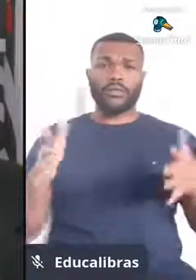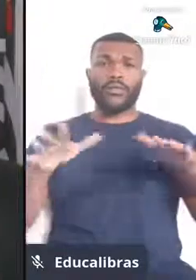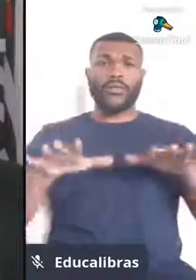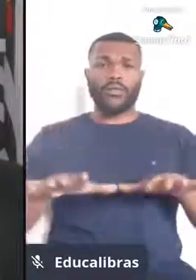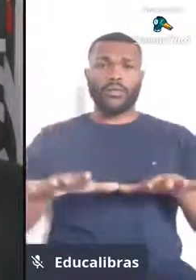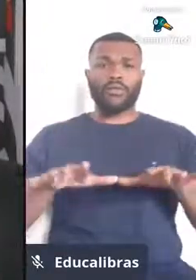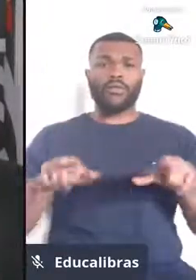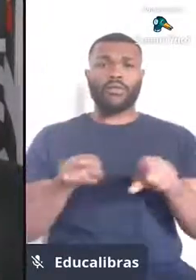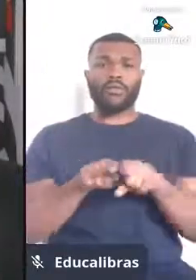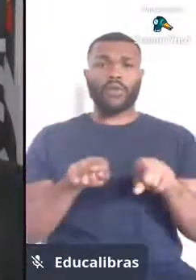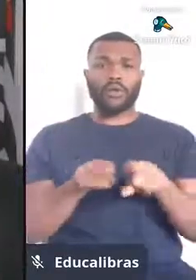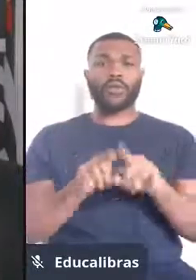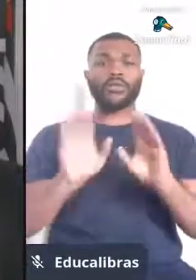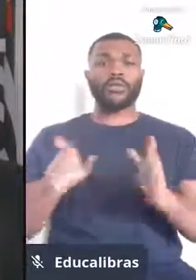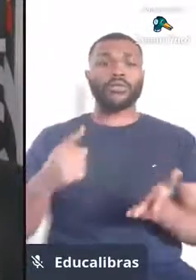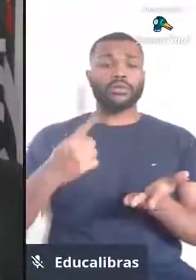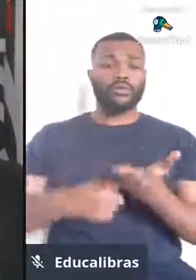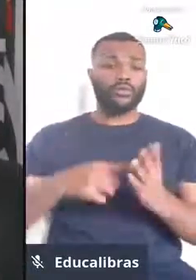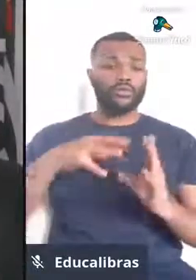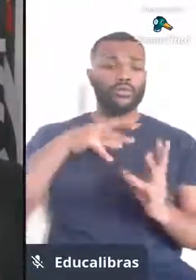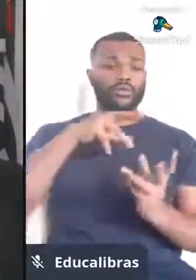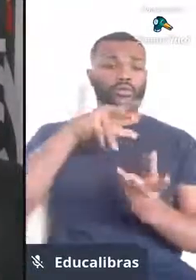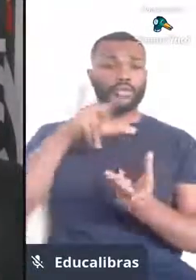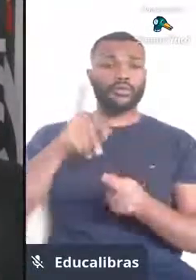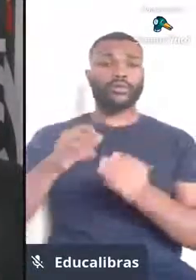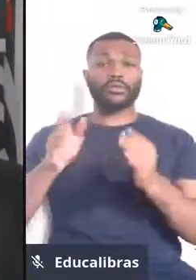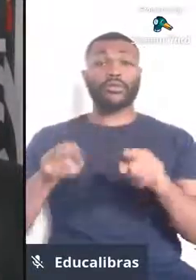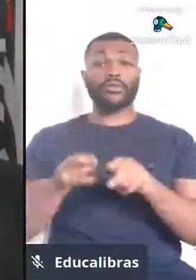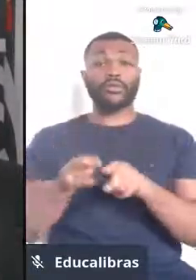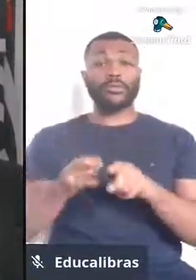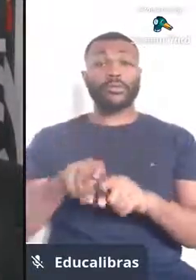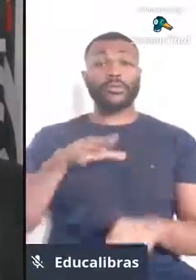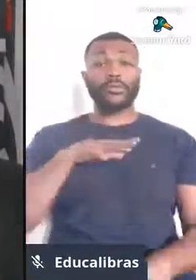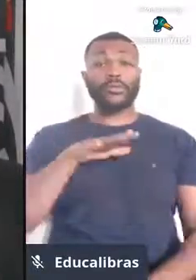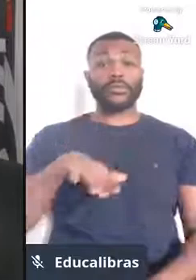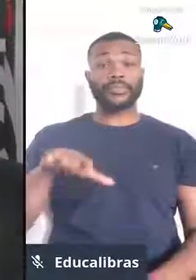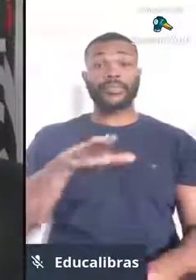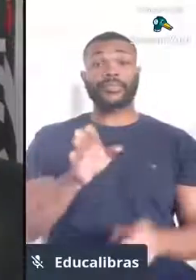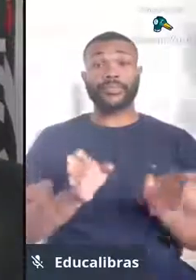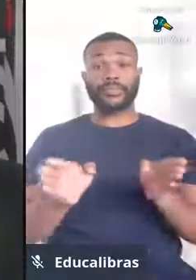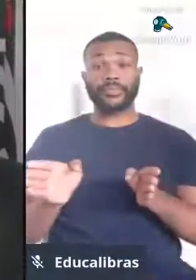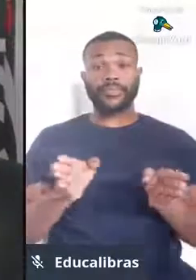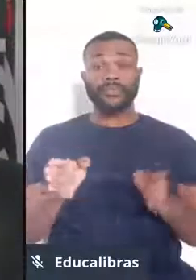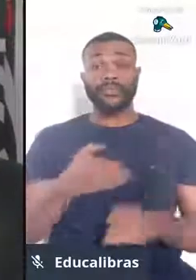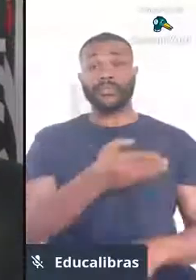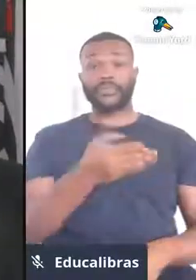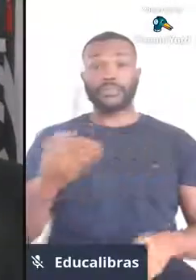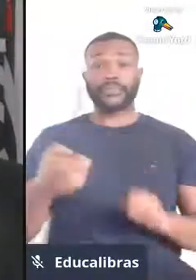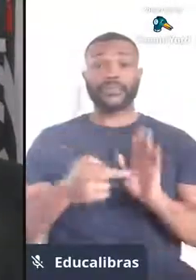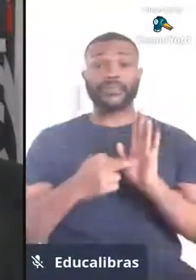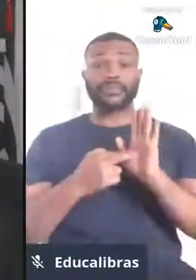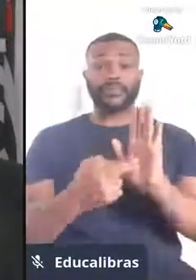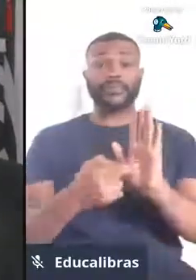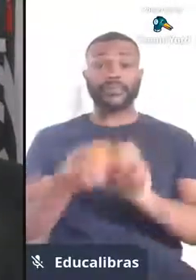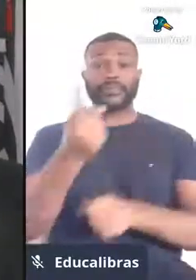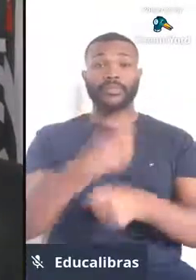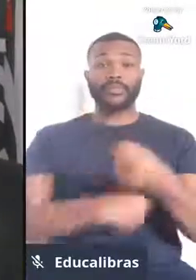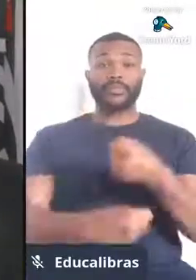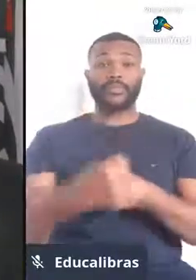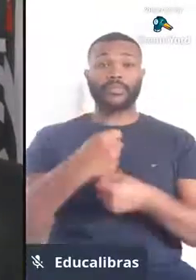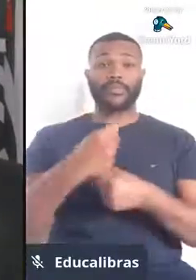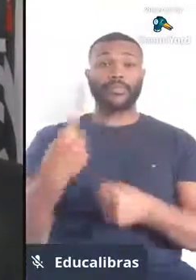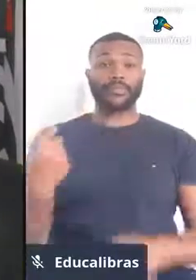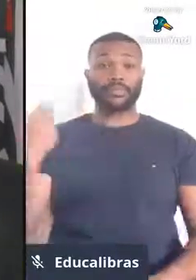do Pacto Global de Cidades Acessíveis, que vocês são os representantes. A gente teve, o ano passado,